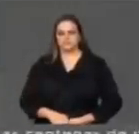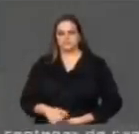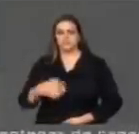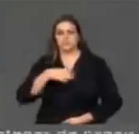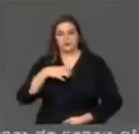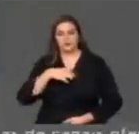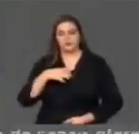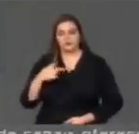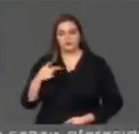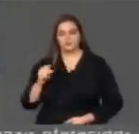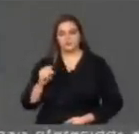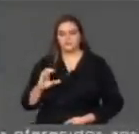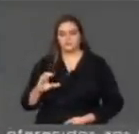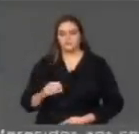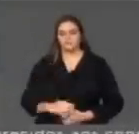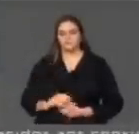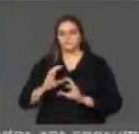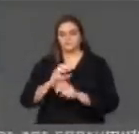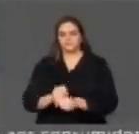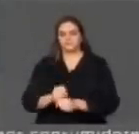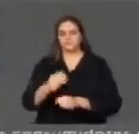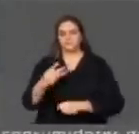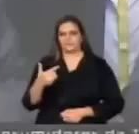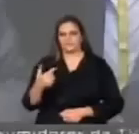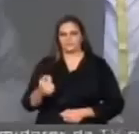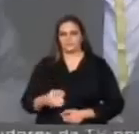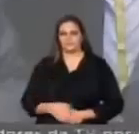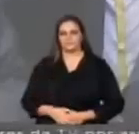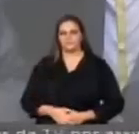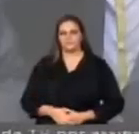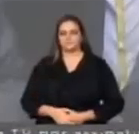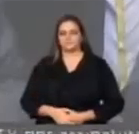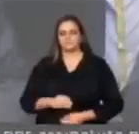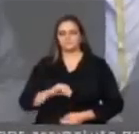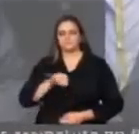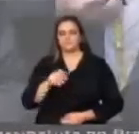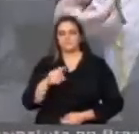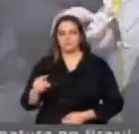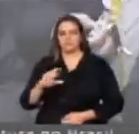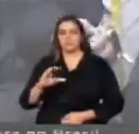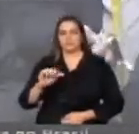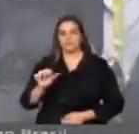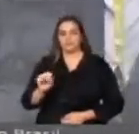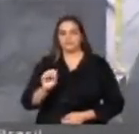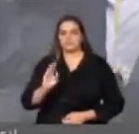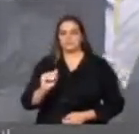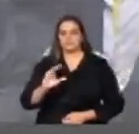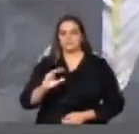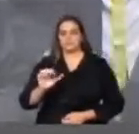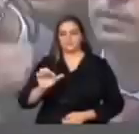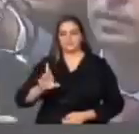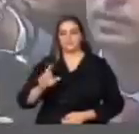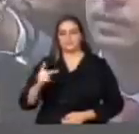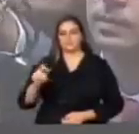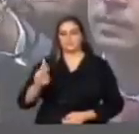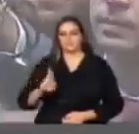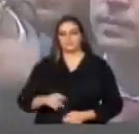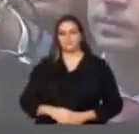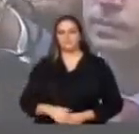Bahia, PSC, acumulou 320 votos. Deputado João Carlos Bacelar, do PR. Senhor